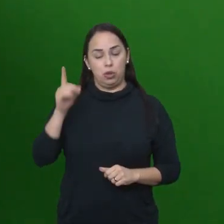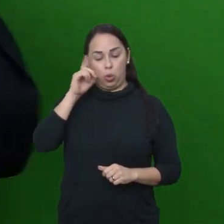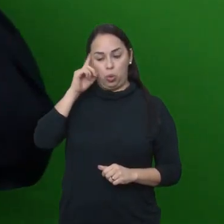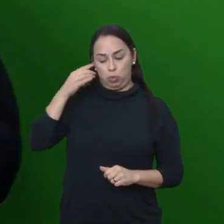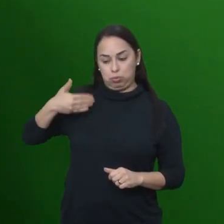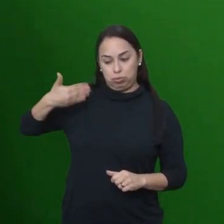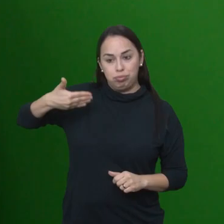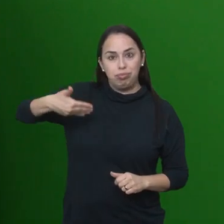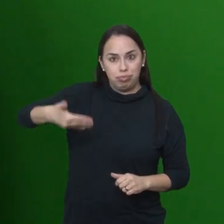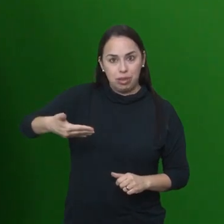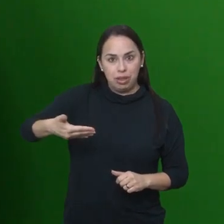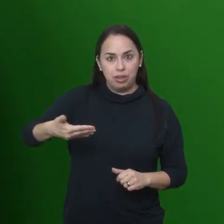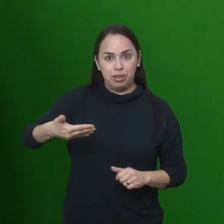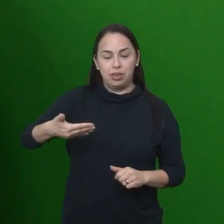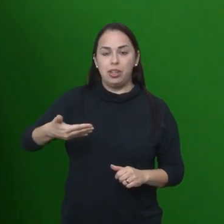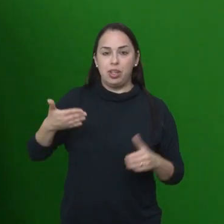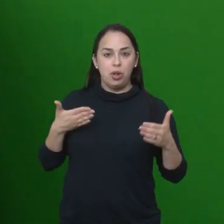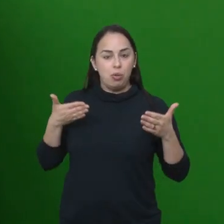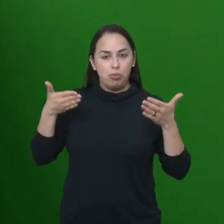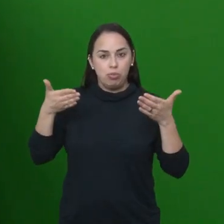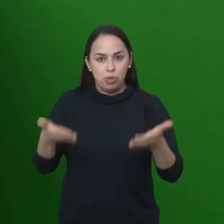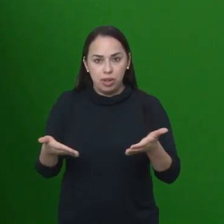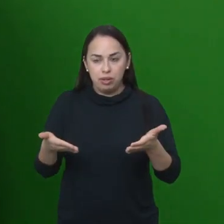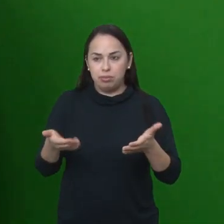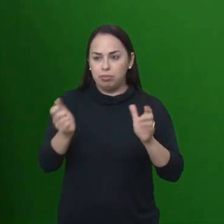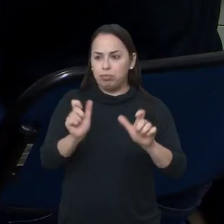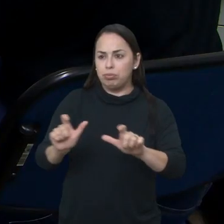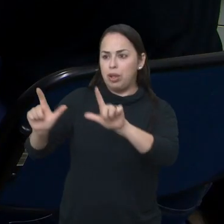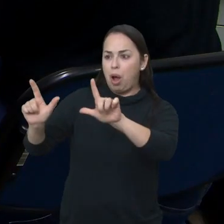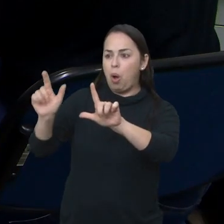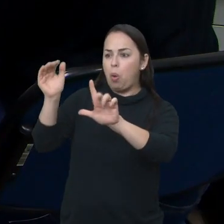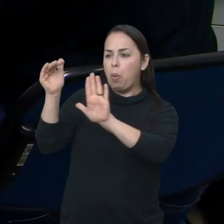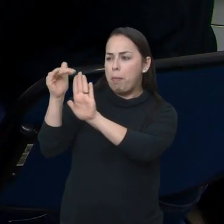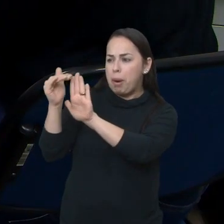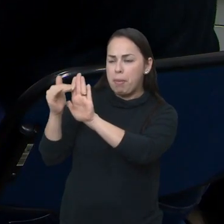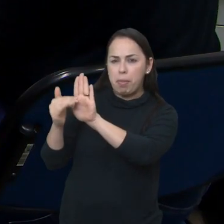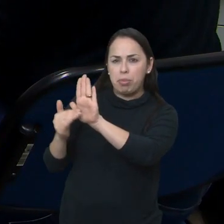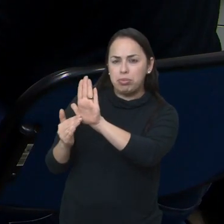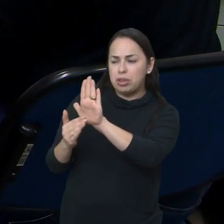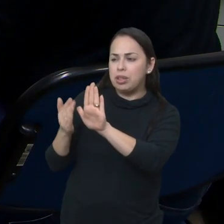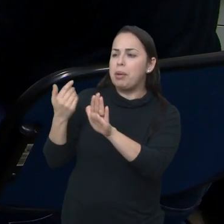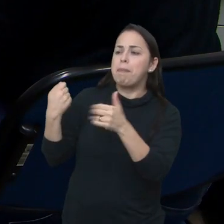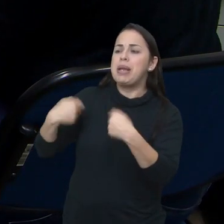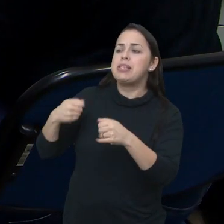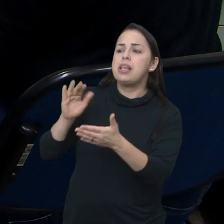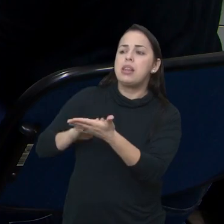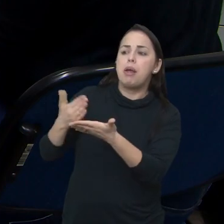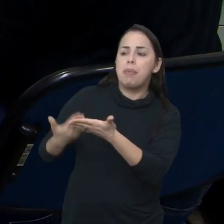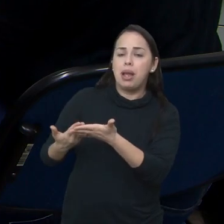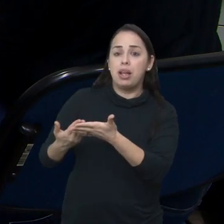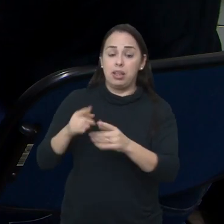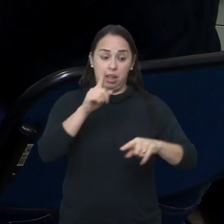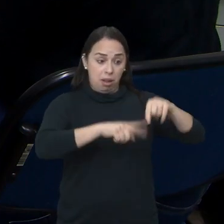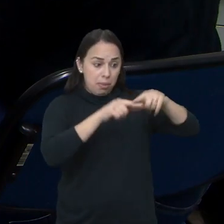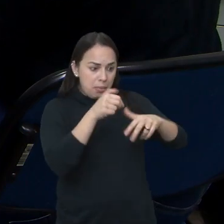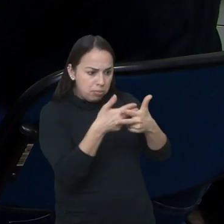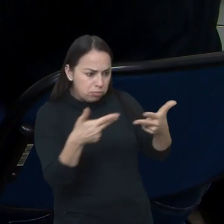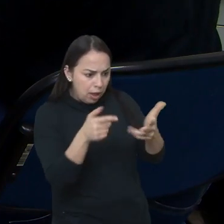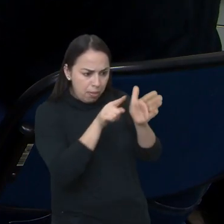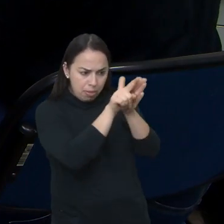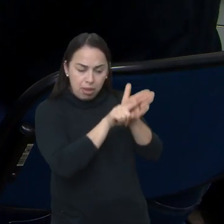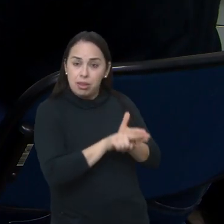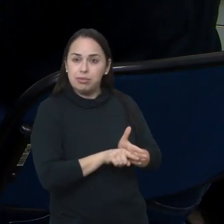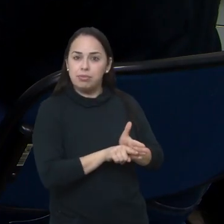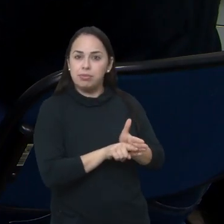A minha rotina na prática é a gente chega, a gente já vê quais os programas a gente vai ter que interpretar, quais são os materiais que a